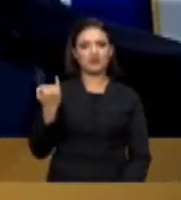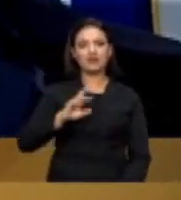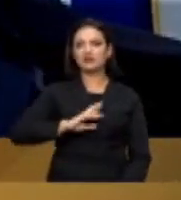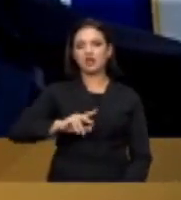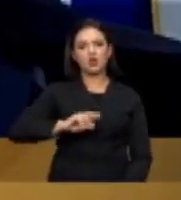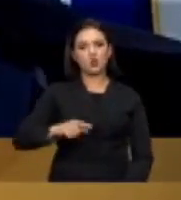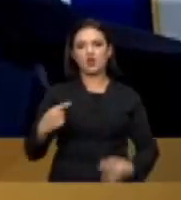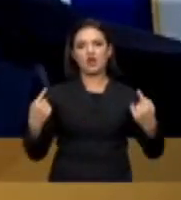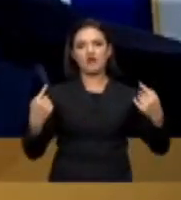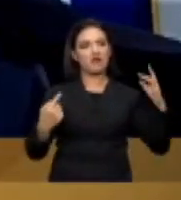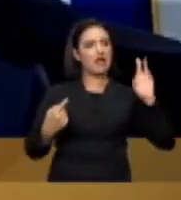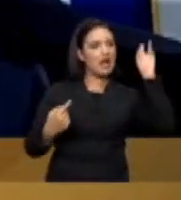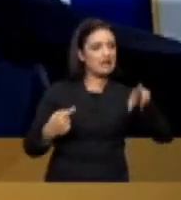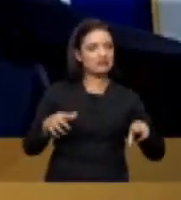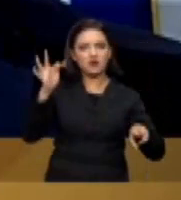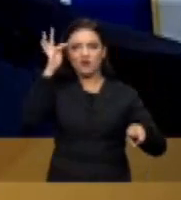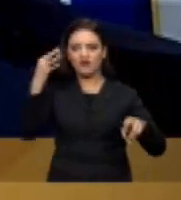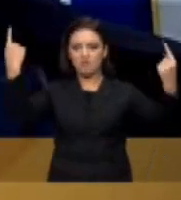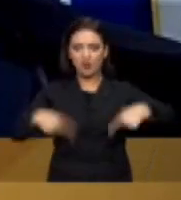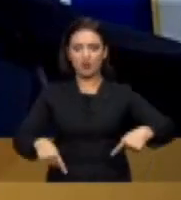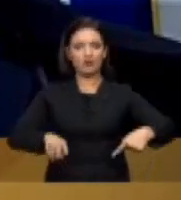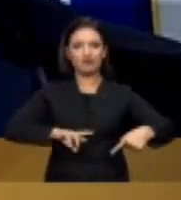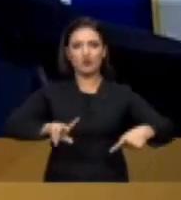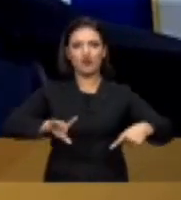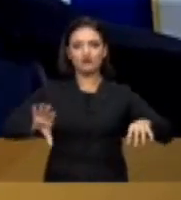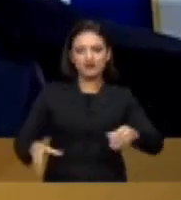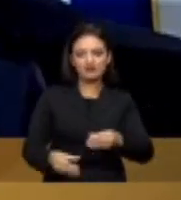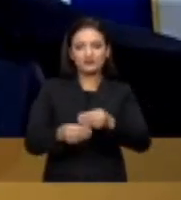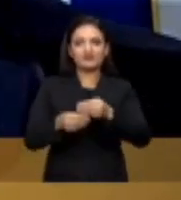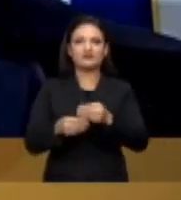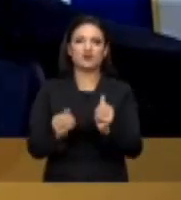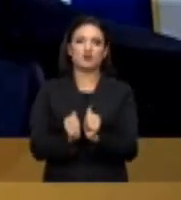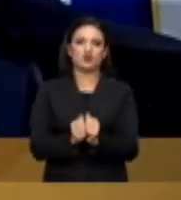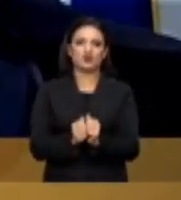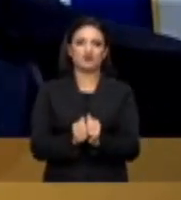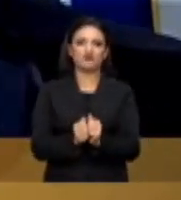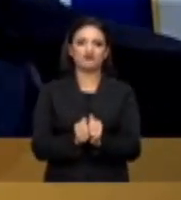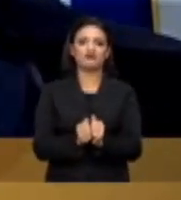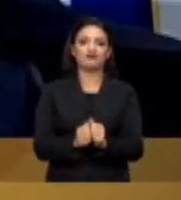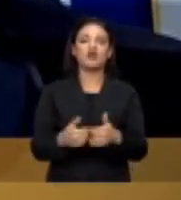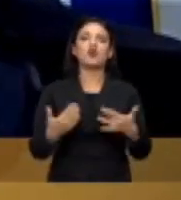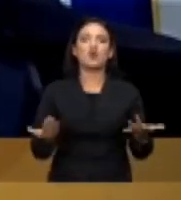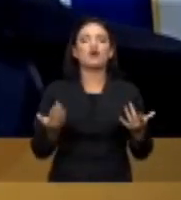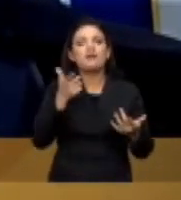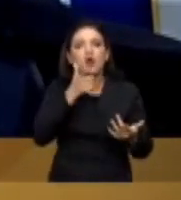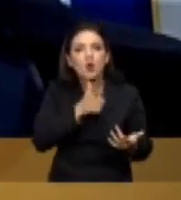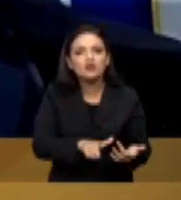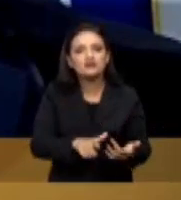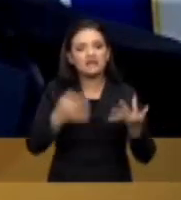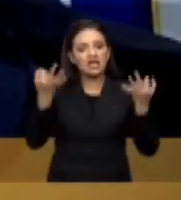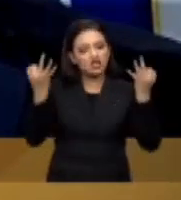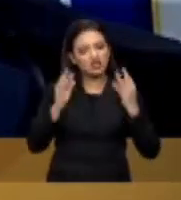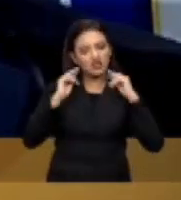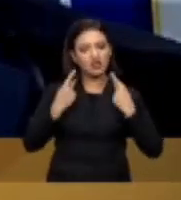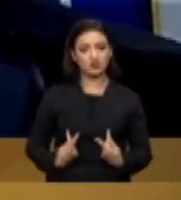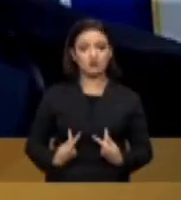não opôs fé e razão. Demonstrou que ambas se complementam. Quando se trata de buscar a afirmação da dignidade humana, fé e razão